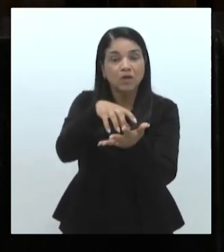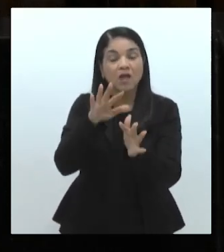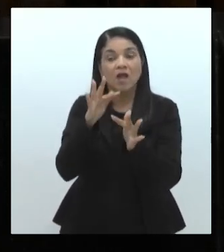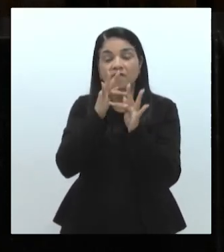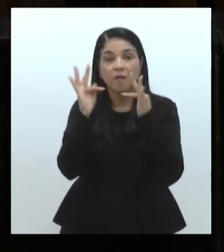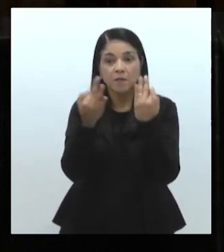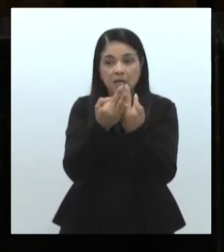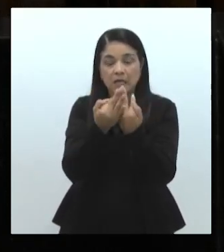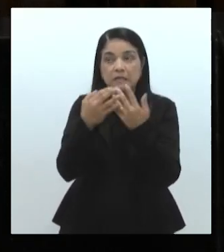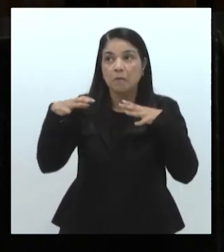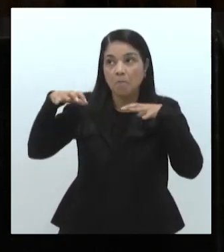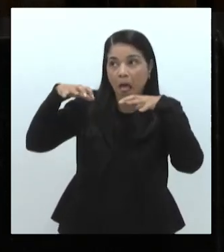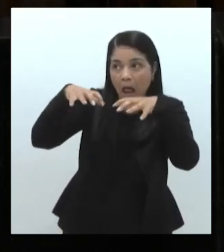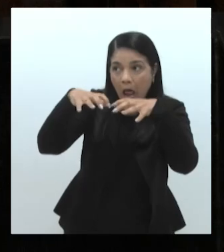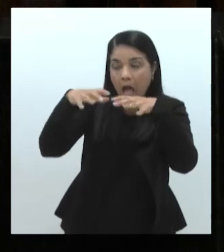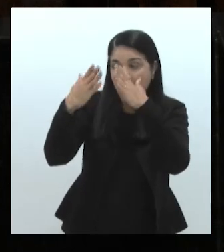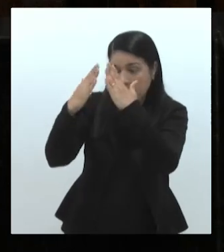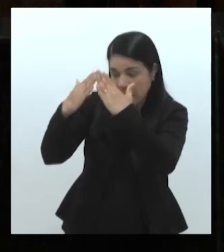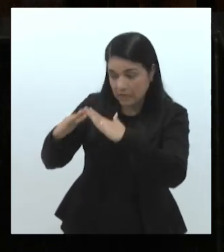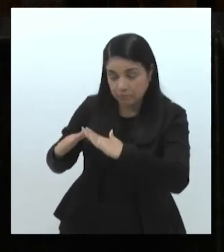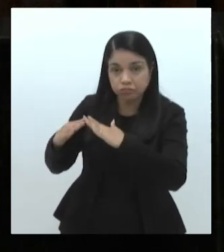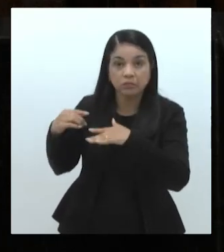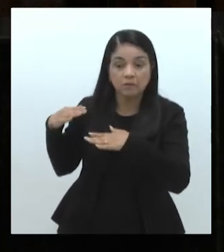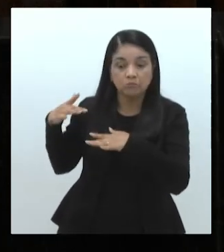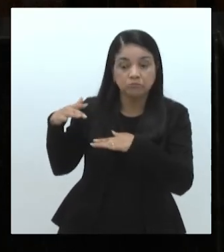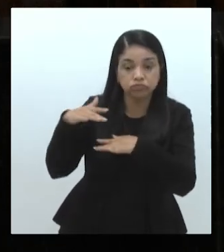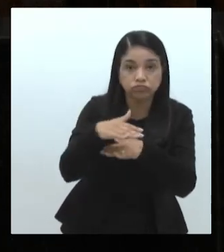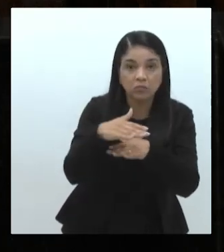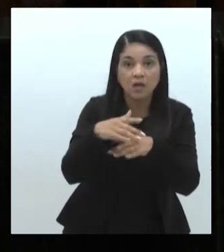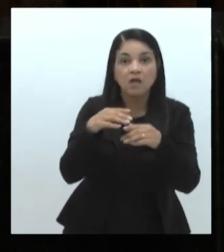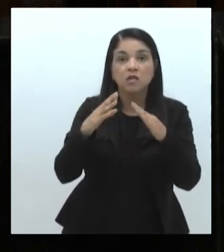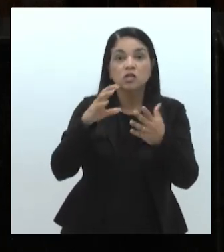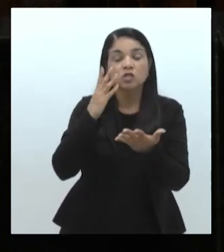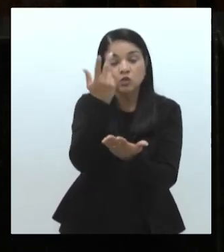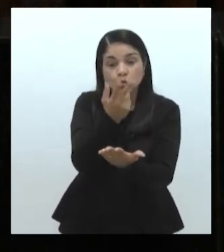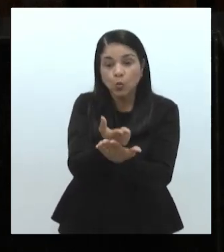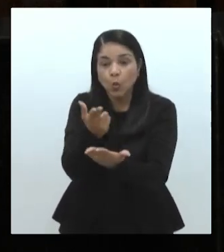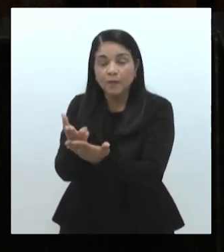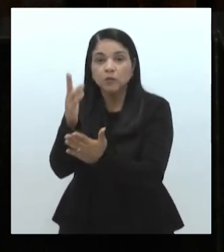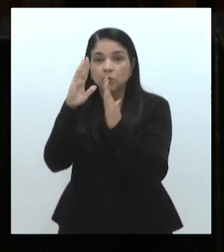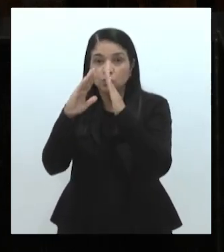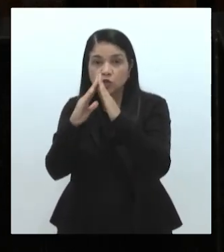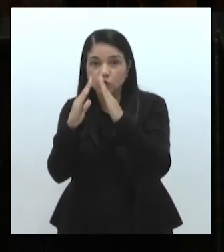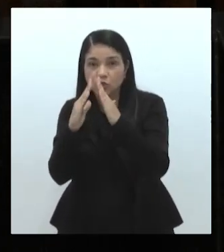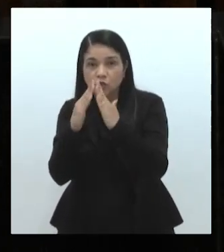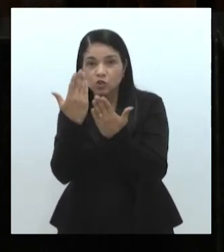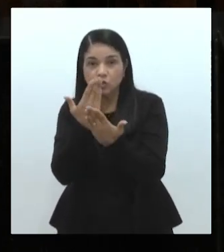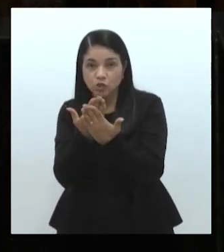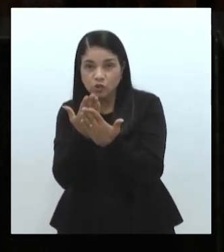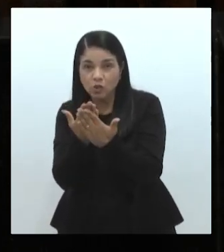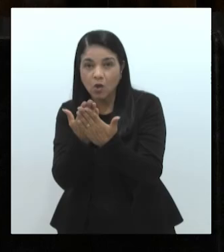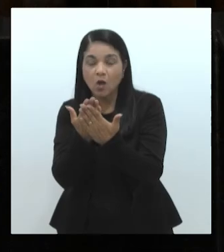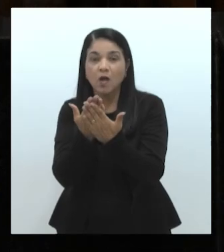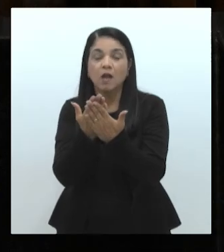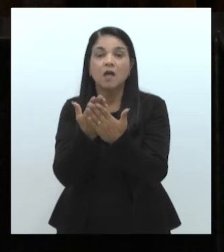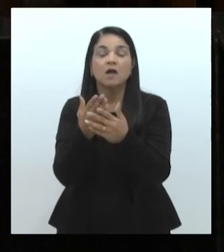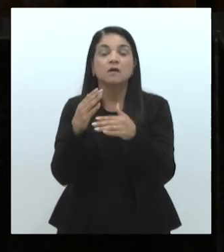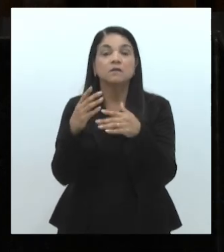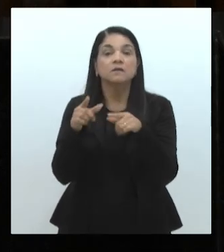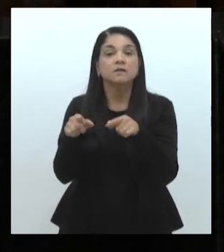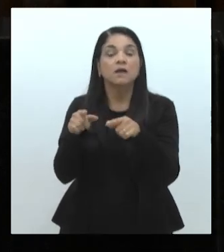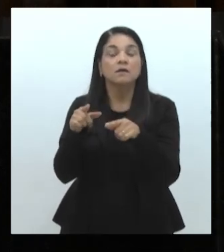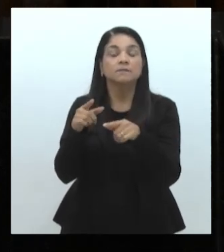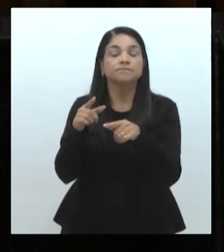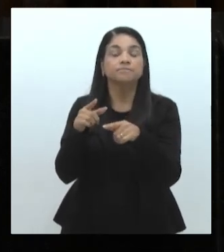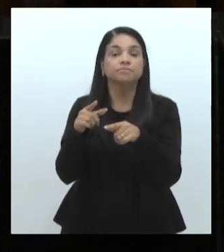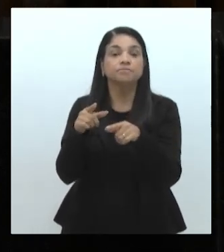vão depois de 48, 72 horas dormindo em escolas ou outros pontos de apoio credenciado pela Defesa Civil do município.